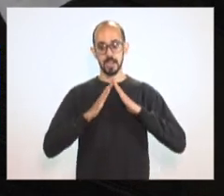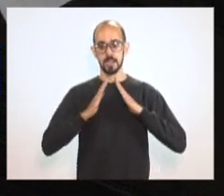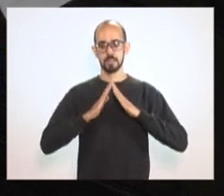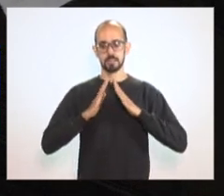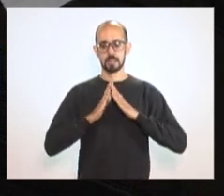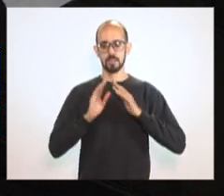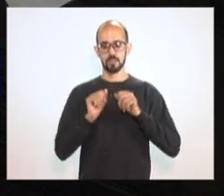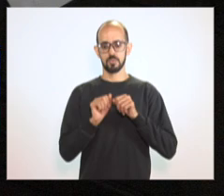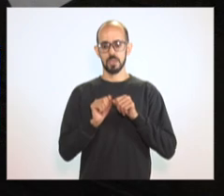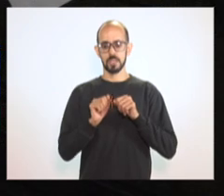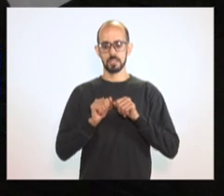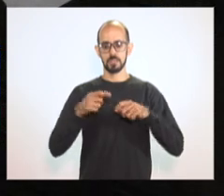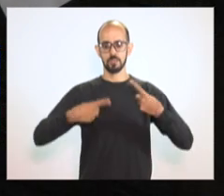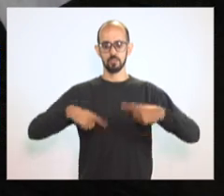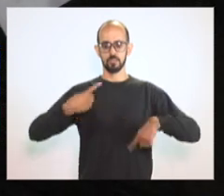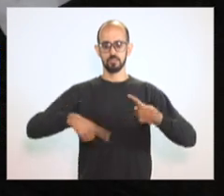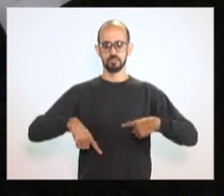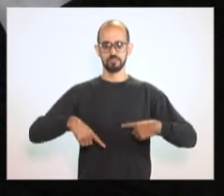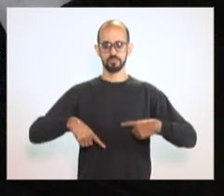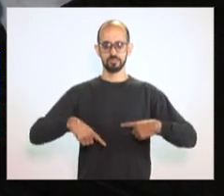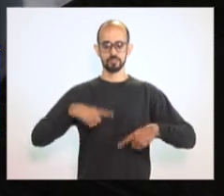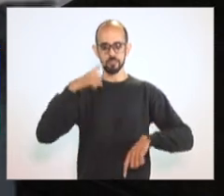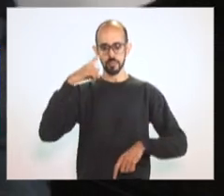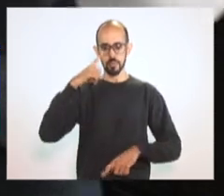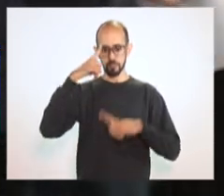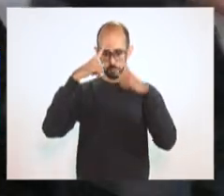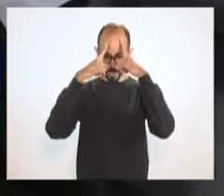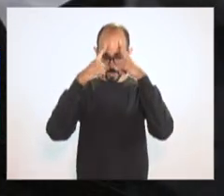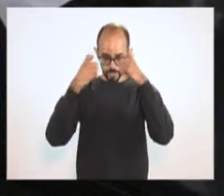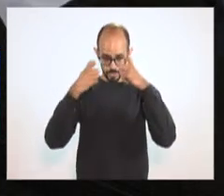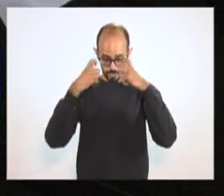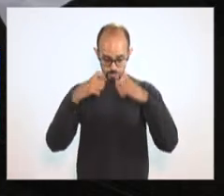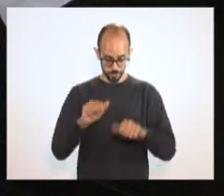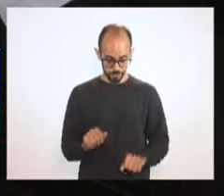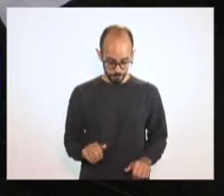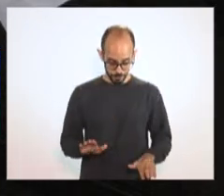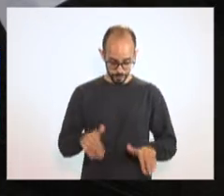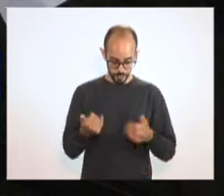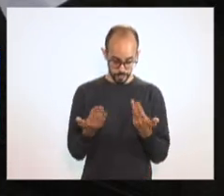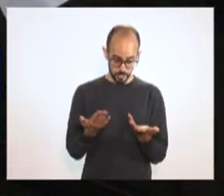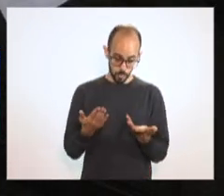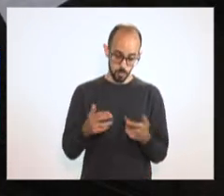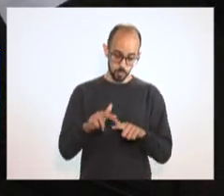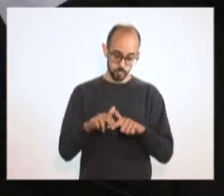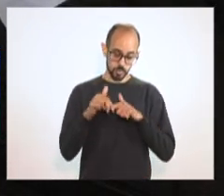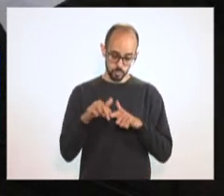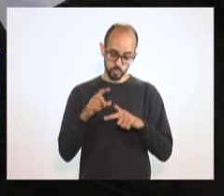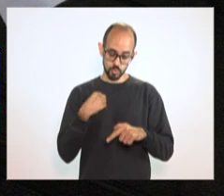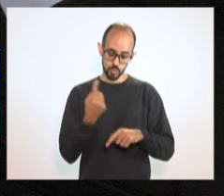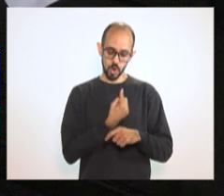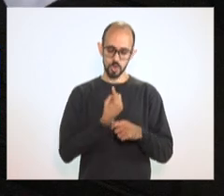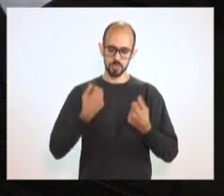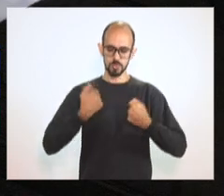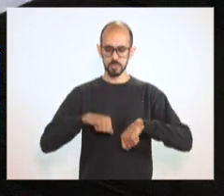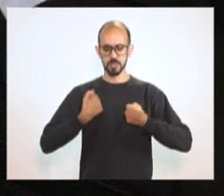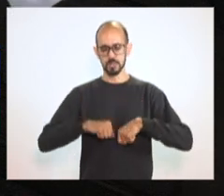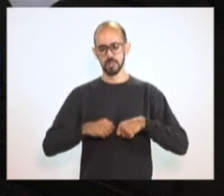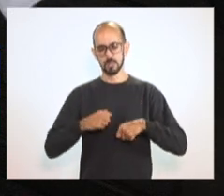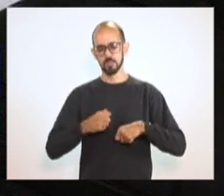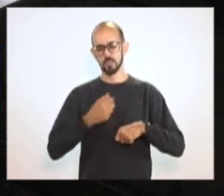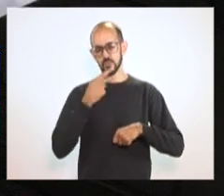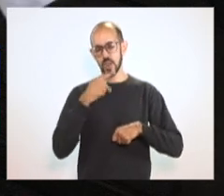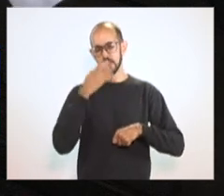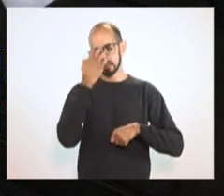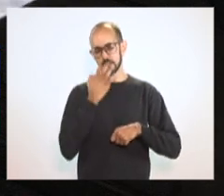política é cotidiana inclusive dentro desse plenário então portanto a gente precisa tratar com seriedade os